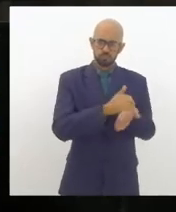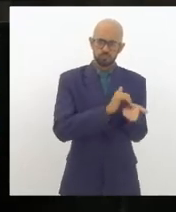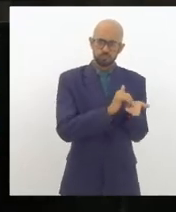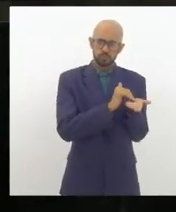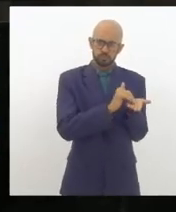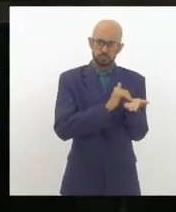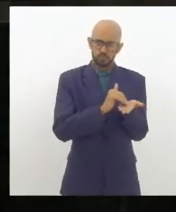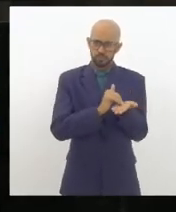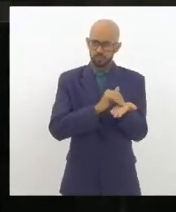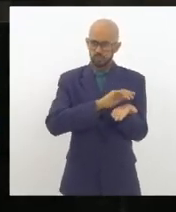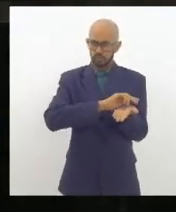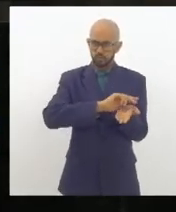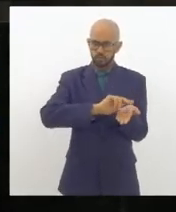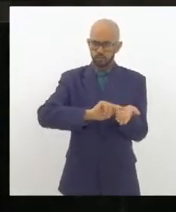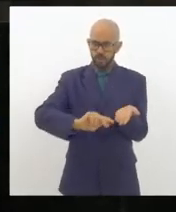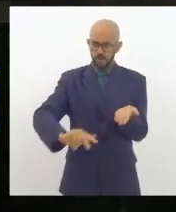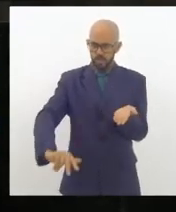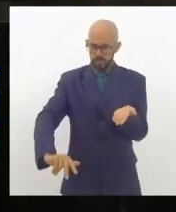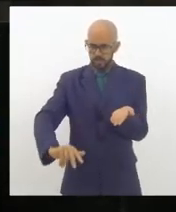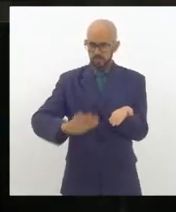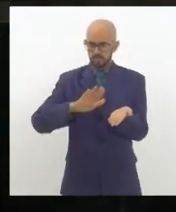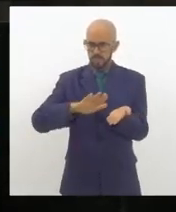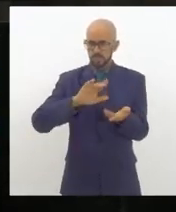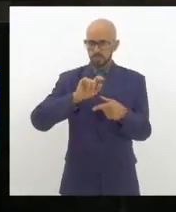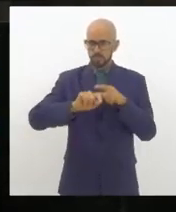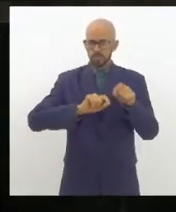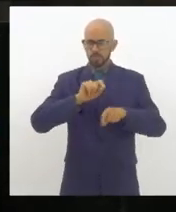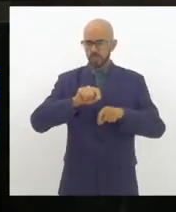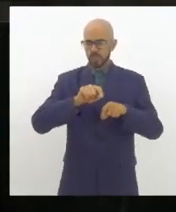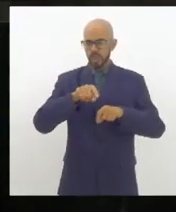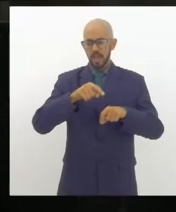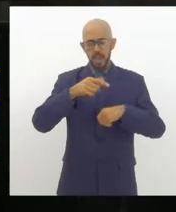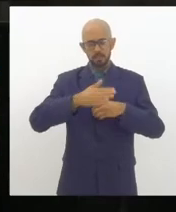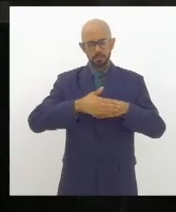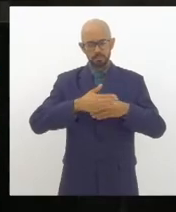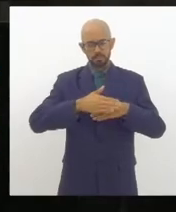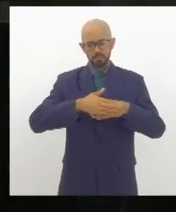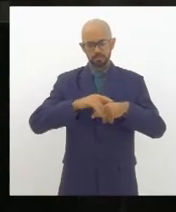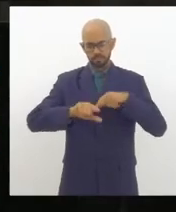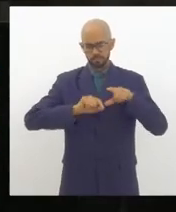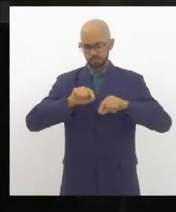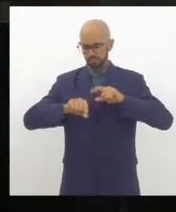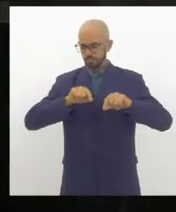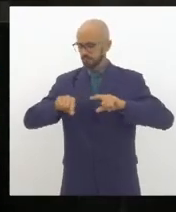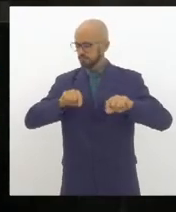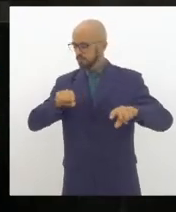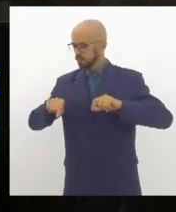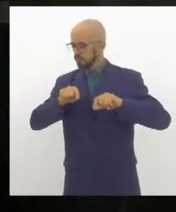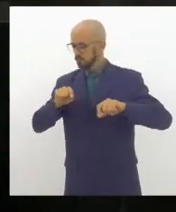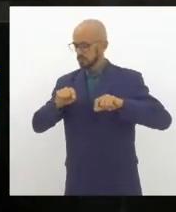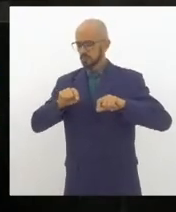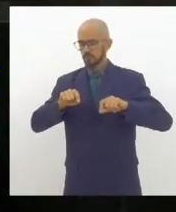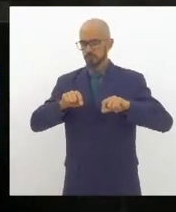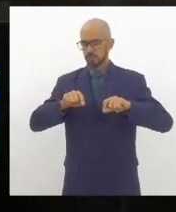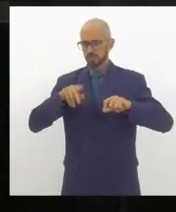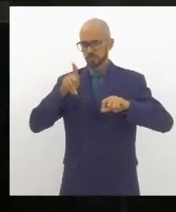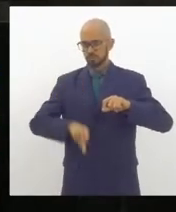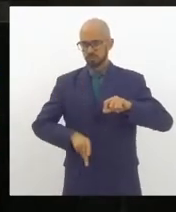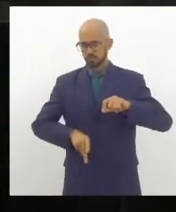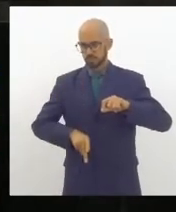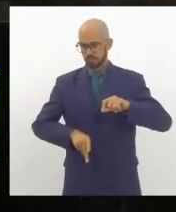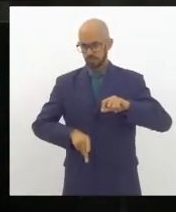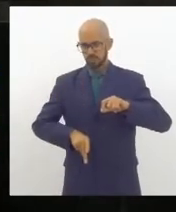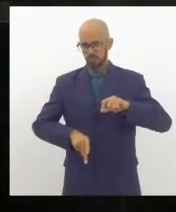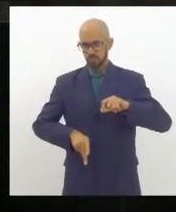secretarias e ela faz essa seleção. E, pelas sucessivas